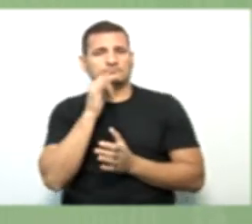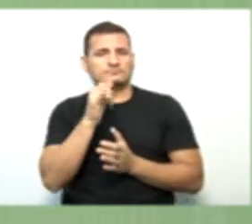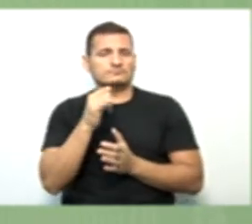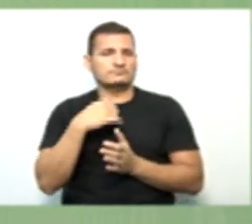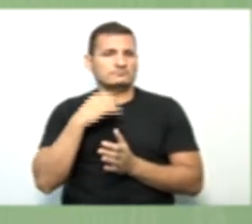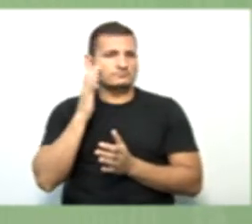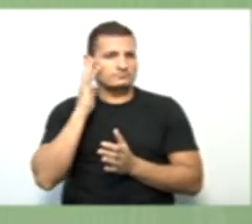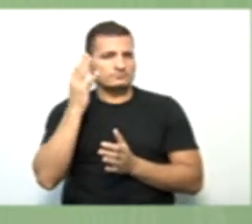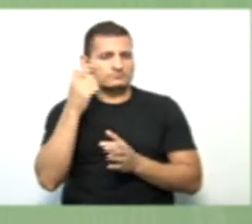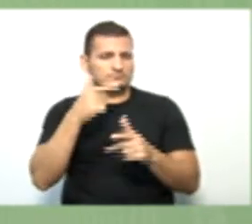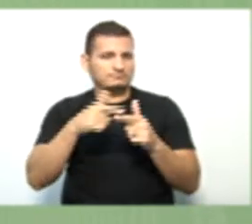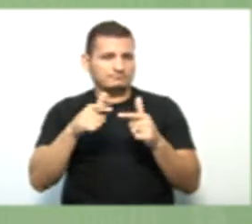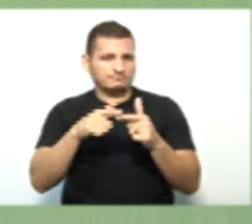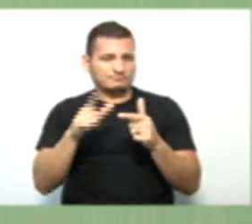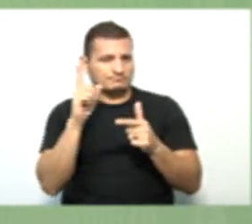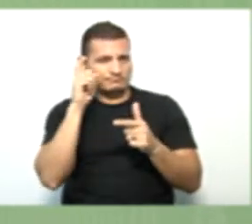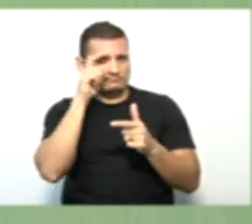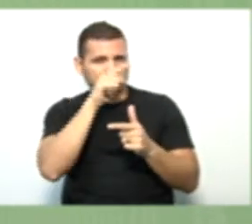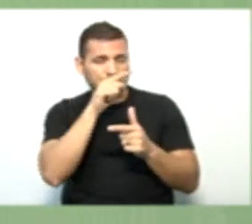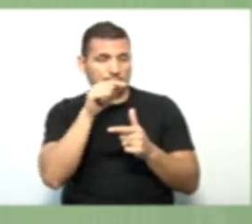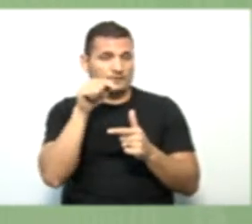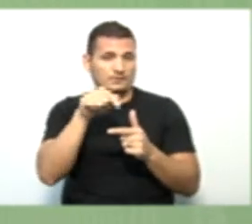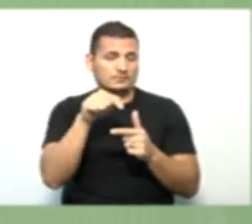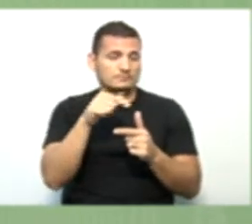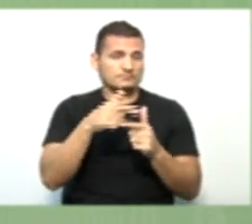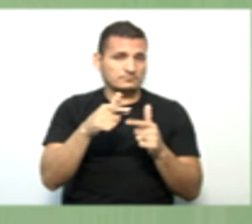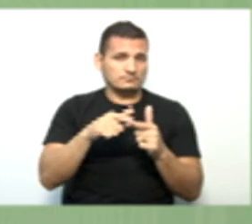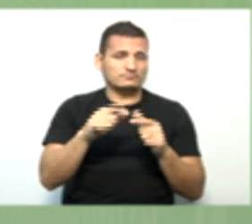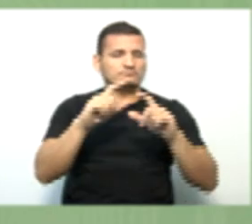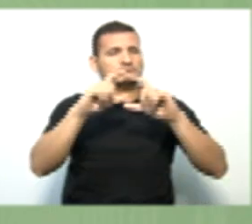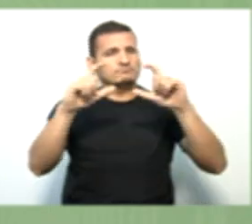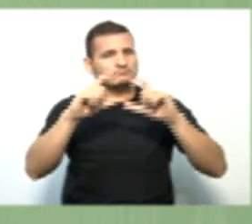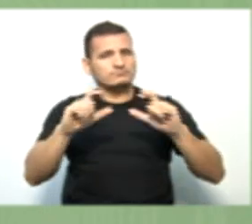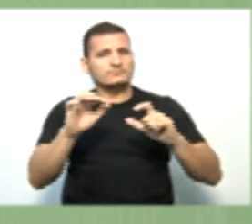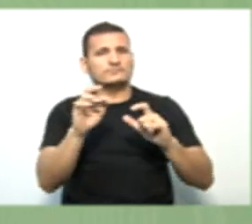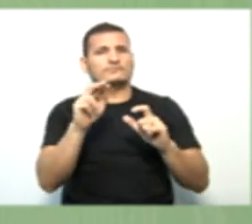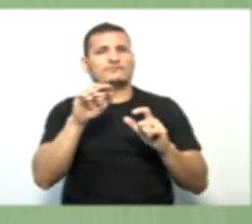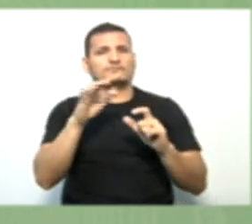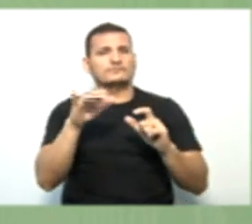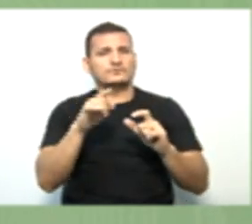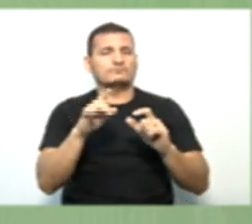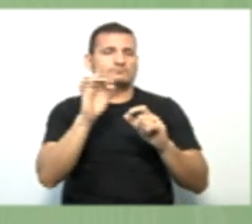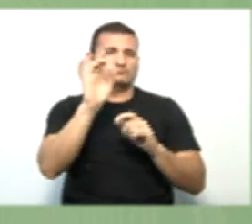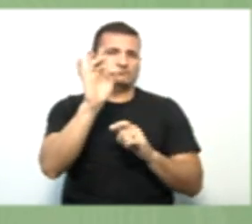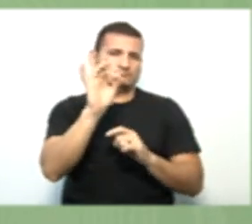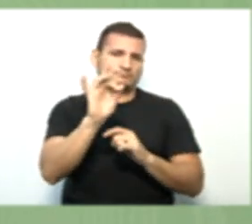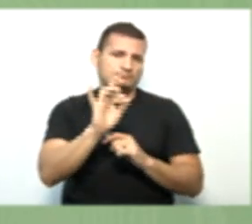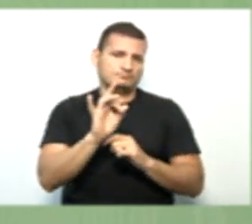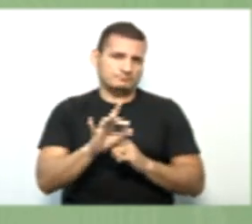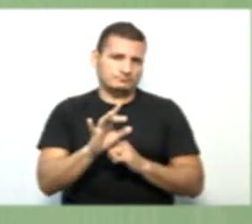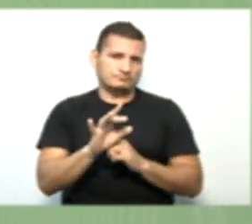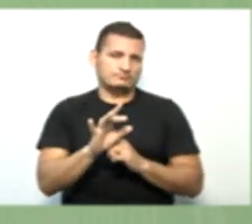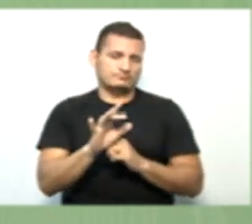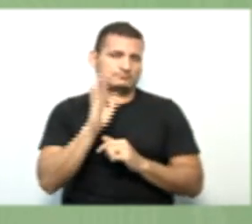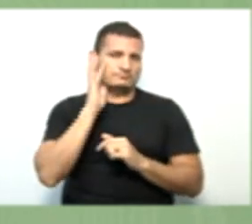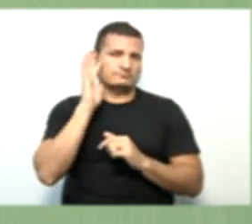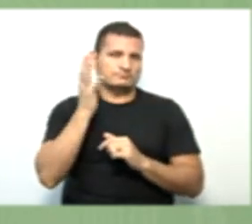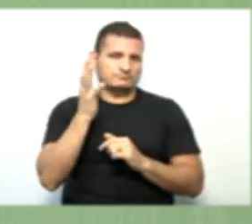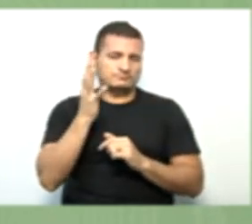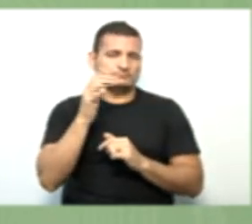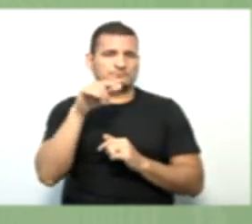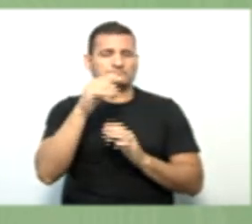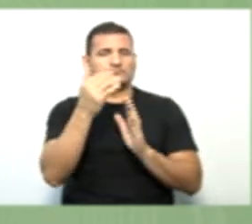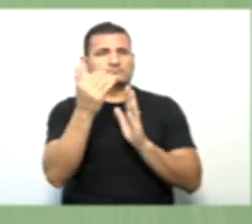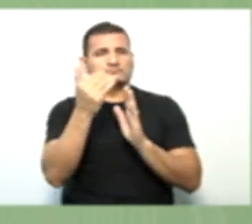problema complexo, que eu divida esse problema em funções mais simples e resolva cada parte complexa desse programa ou